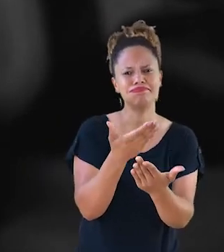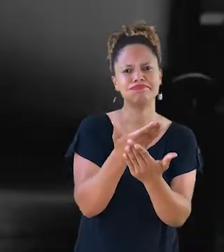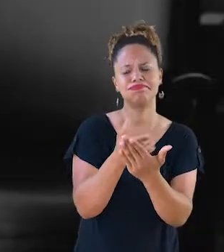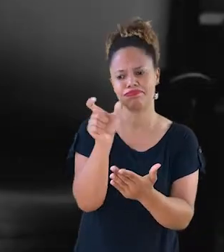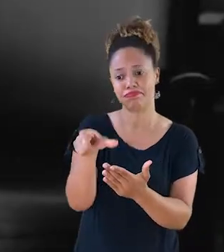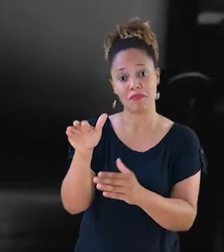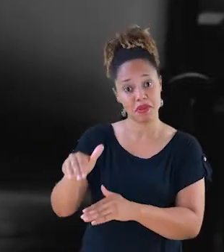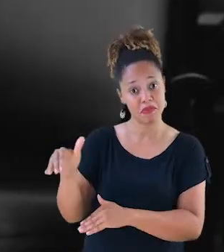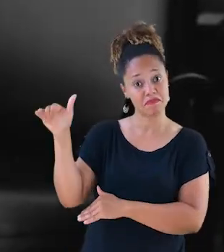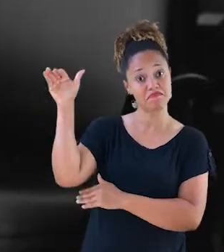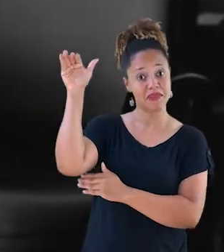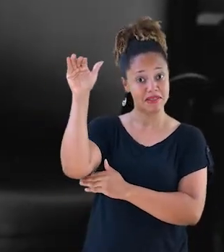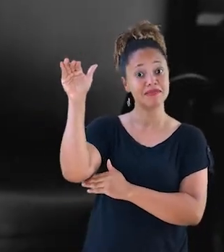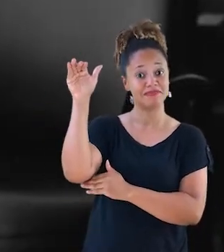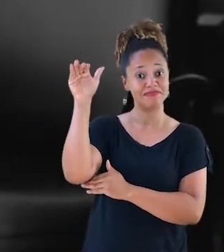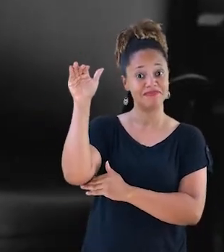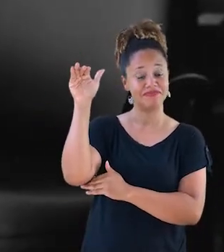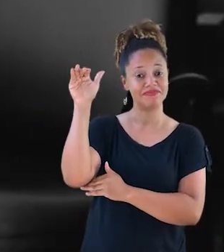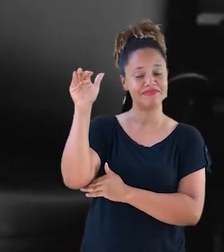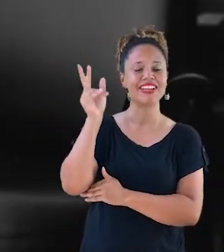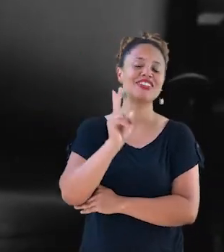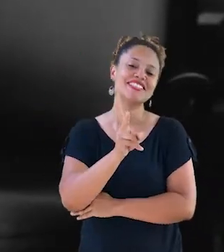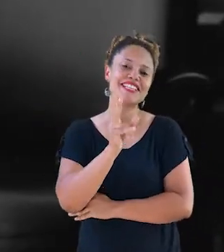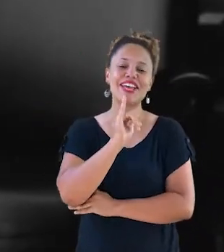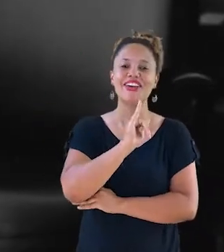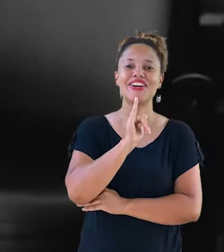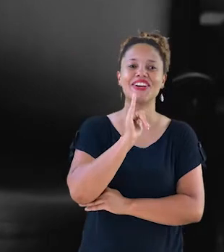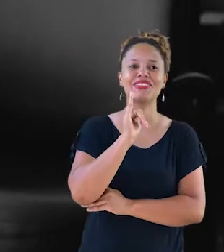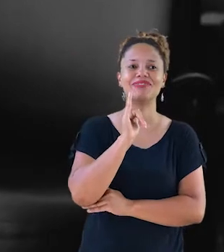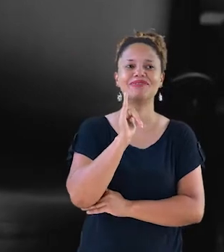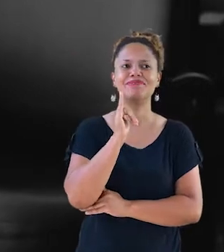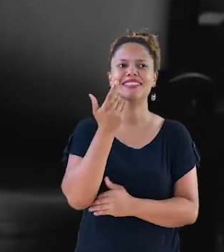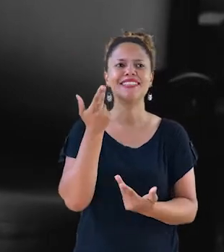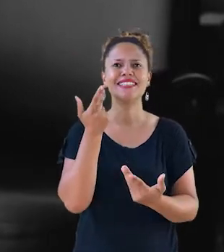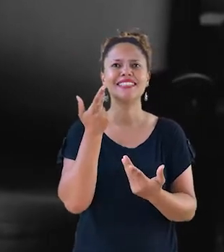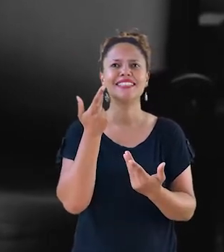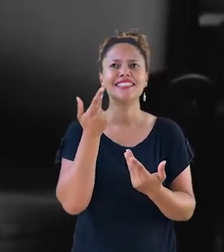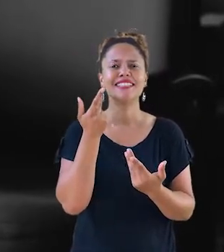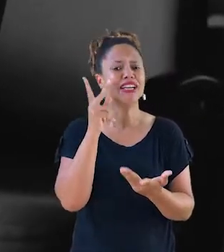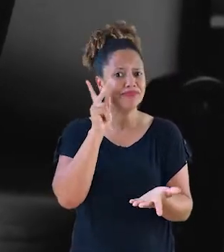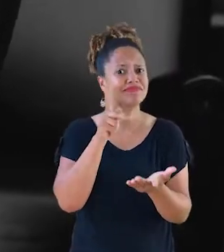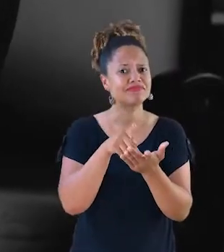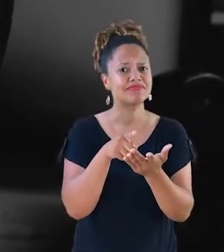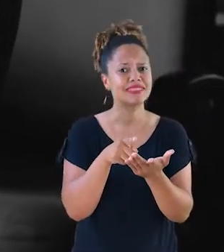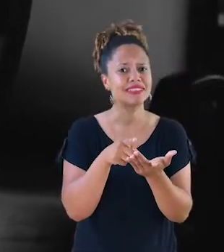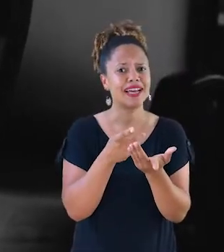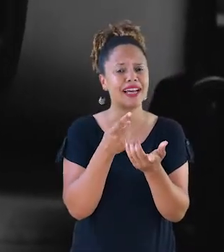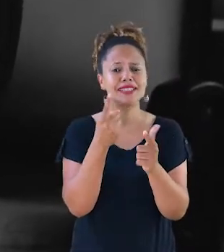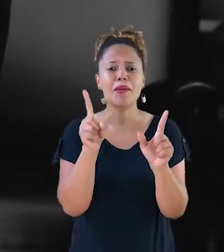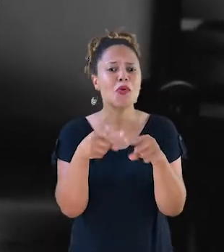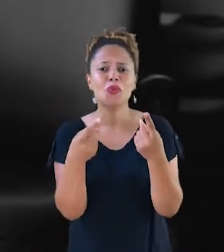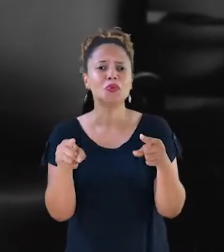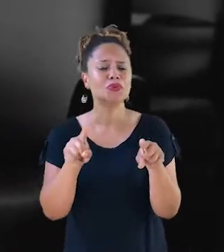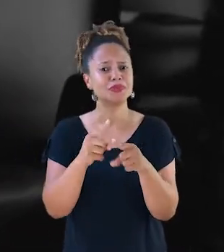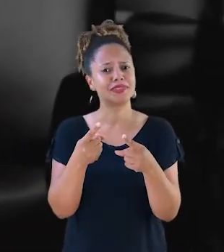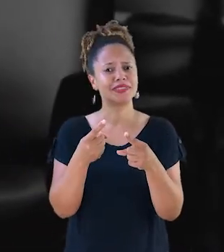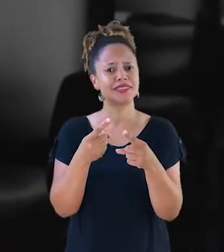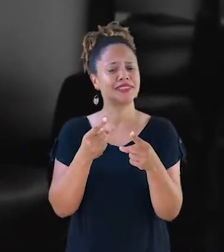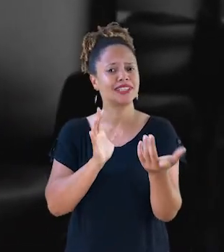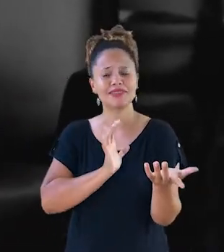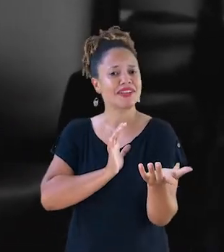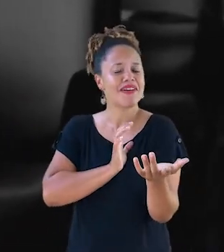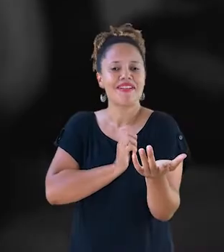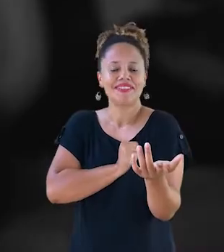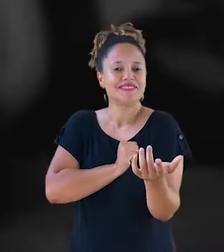moço. E eu brinco que, não é brinco, mas acho que é real, acho que a música foi muito mais generosa comigo do que eu com